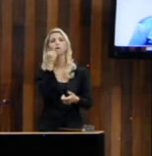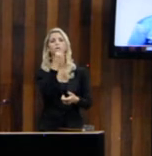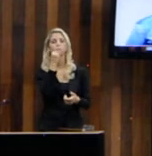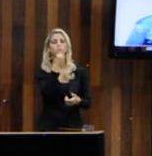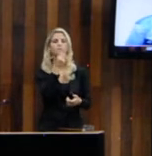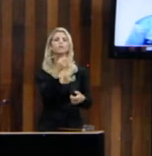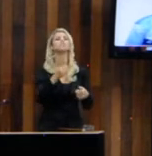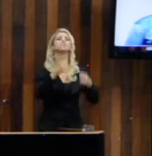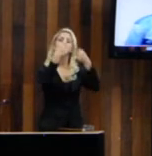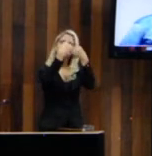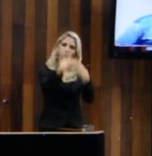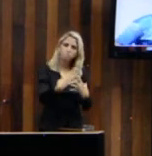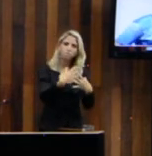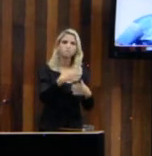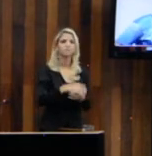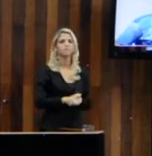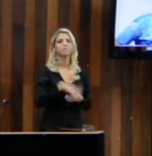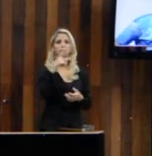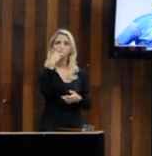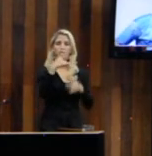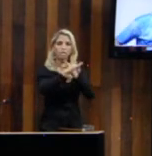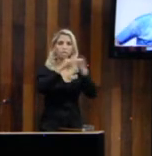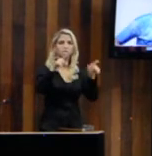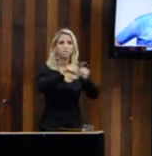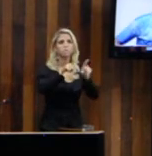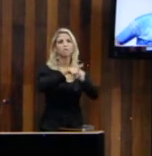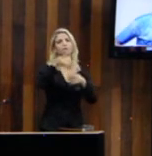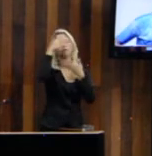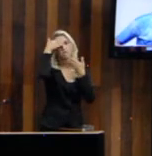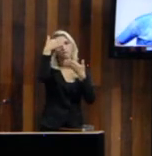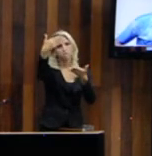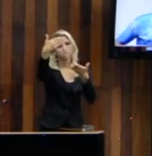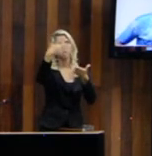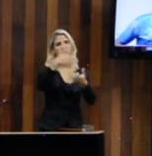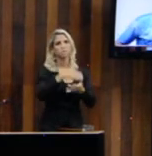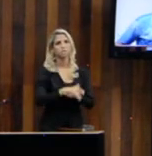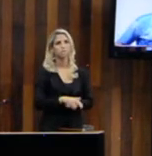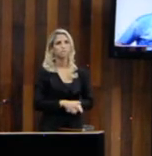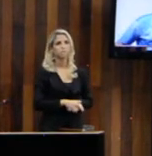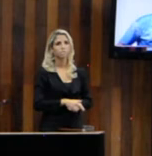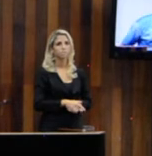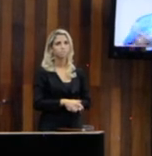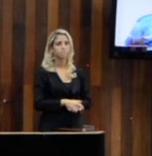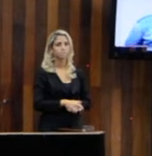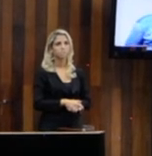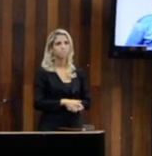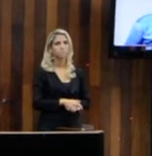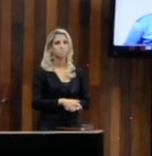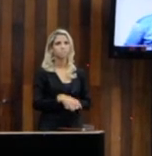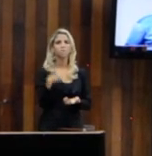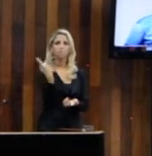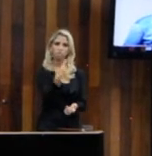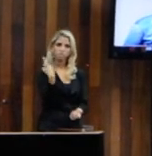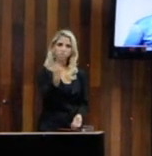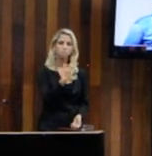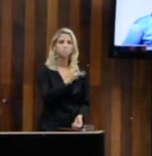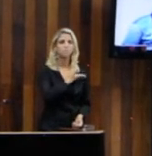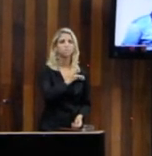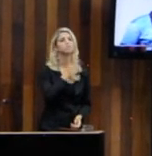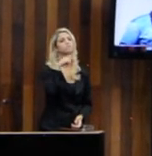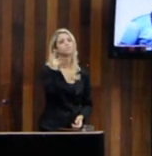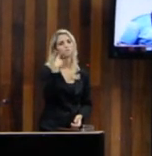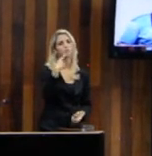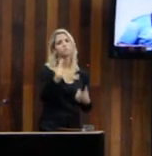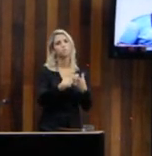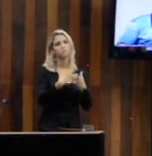possamos falar. Quero também agradecer aos nossos amigos vereadores, que muitos